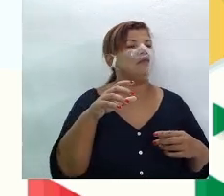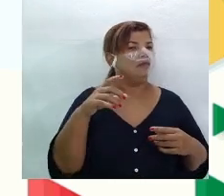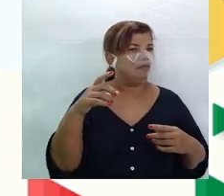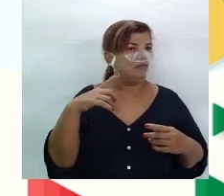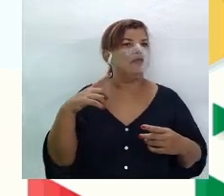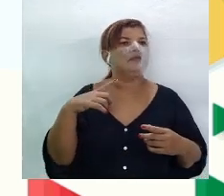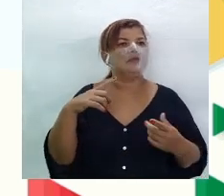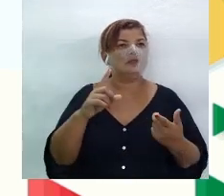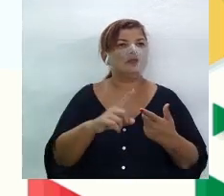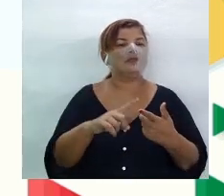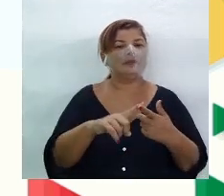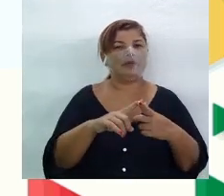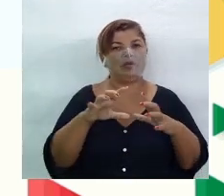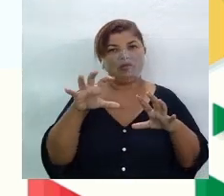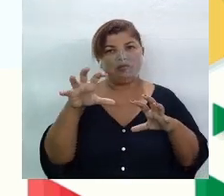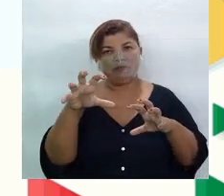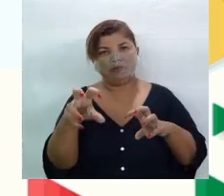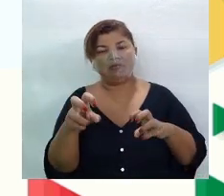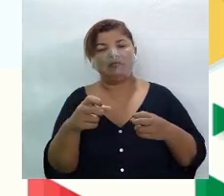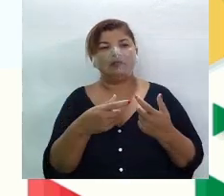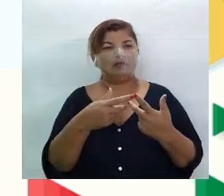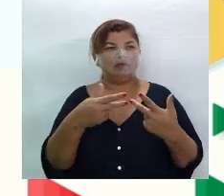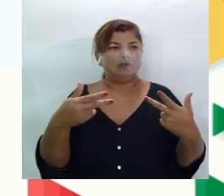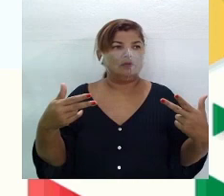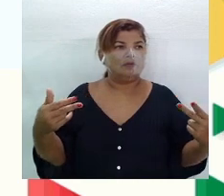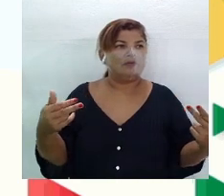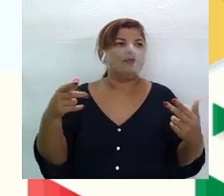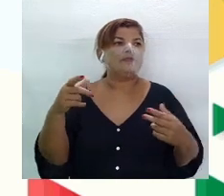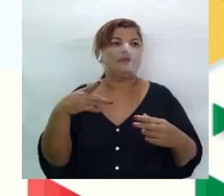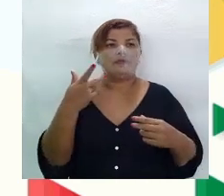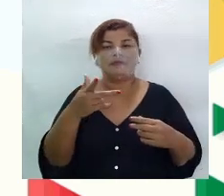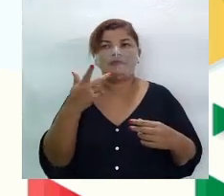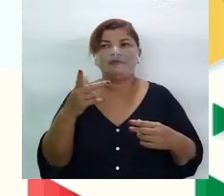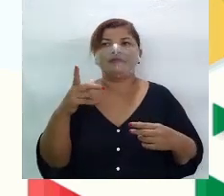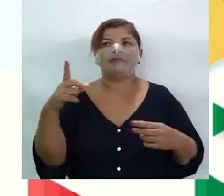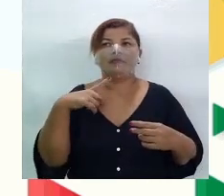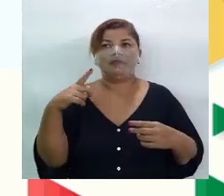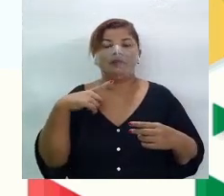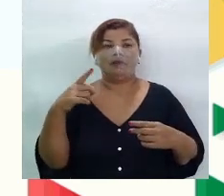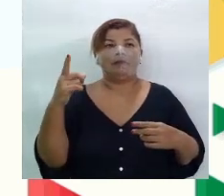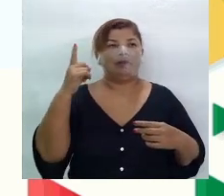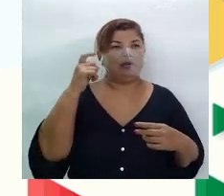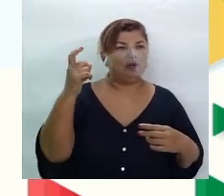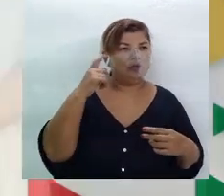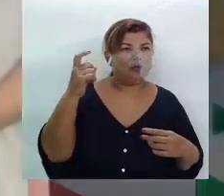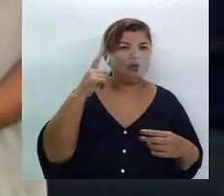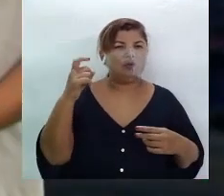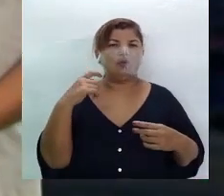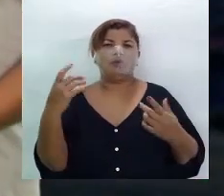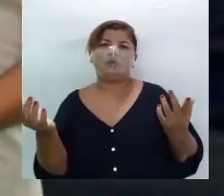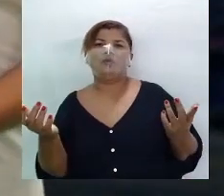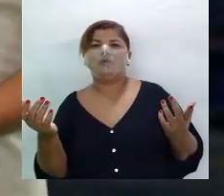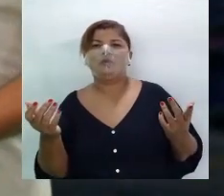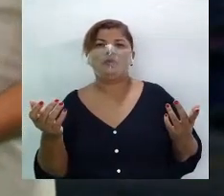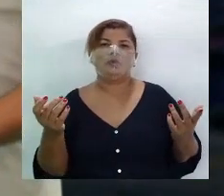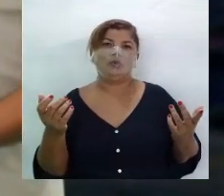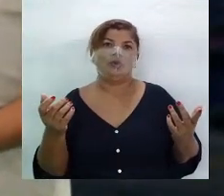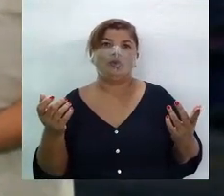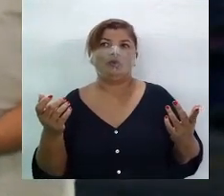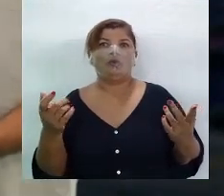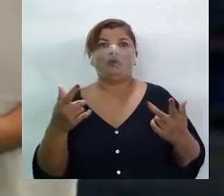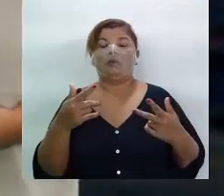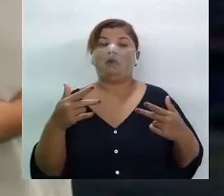no entorno desses locais aí, que conta-se que há muito barulho, há muito ruído. Muita atividade